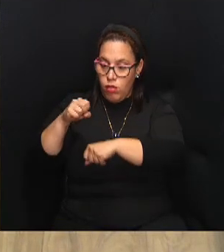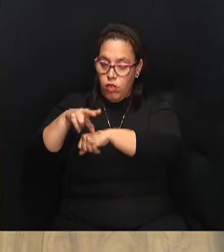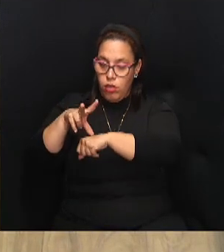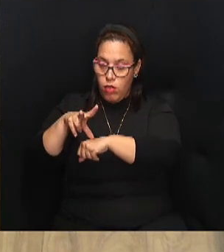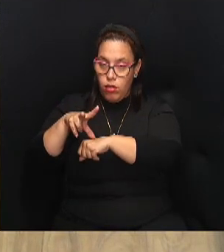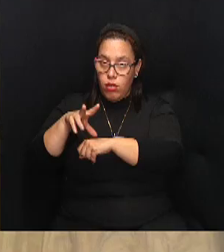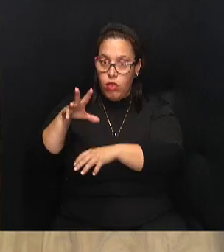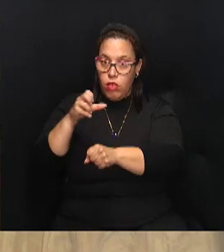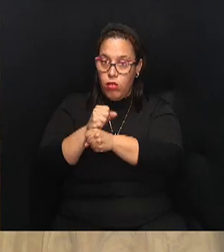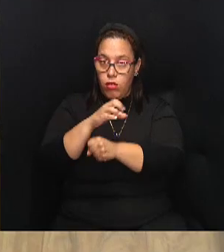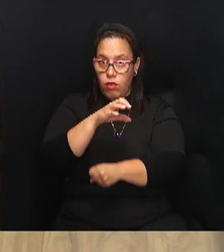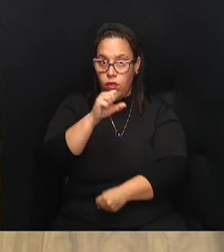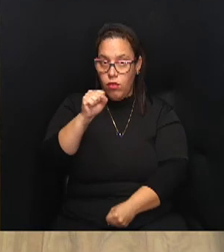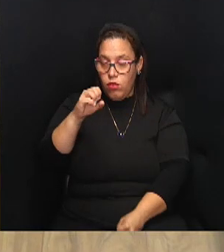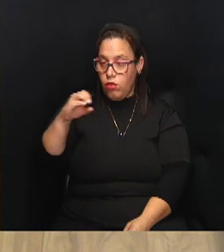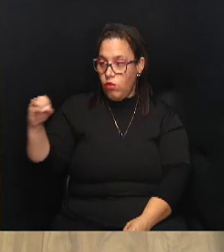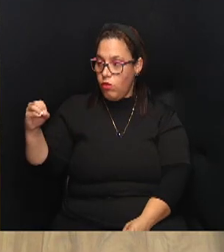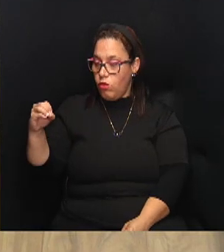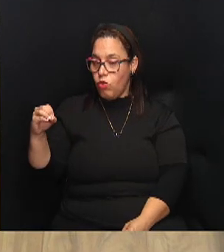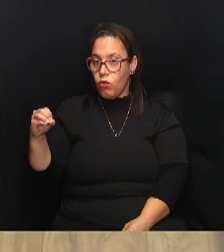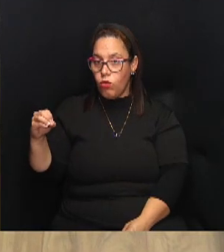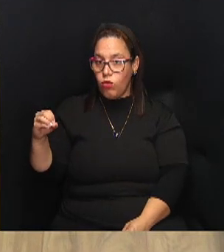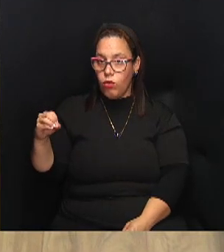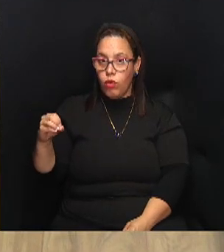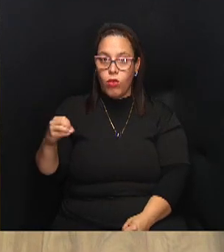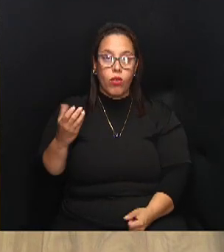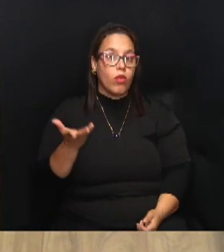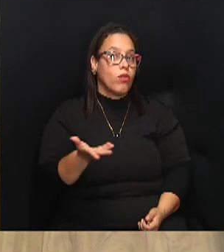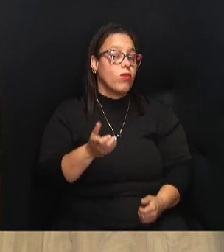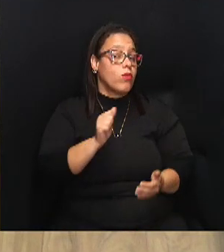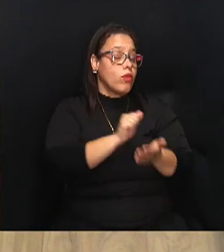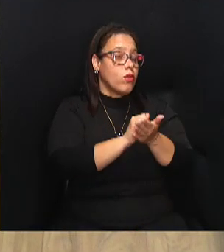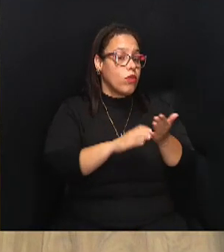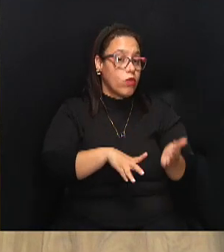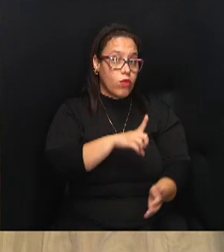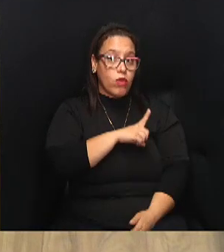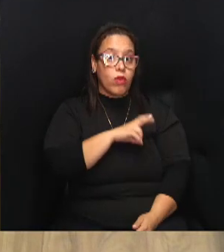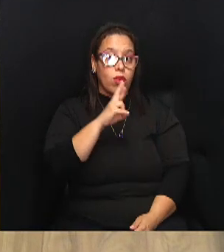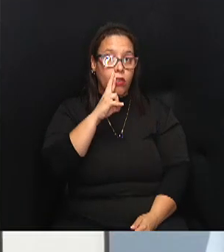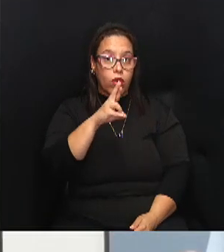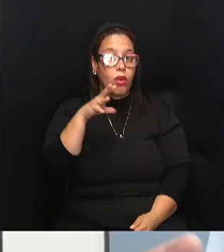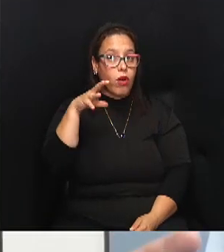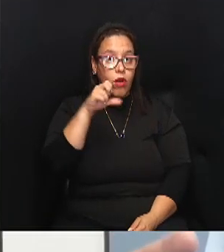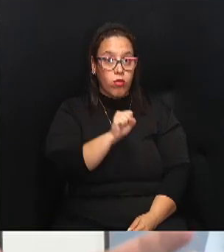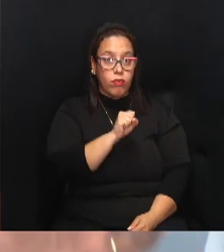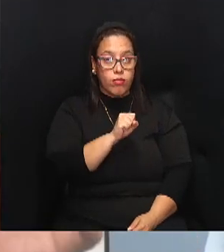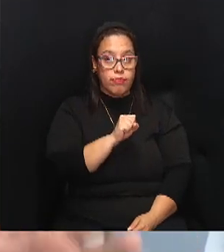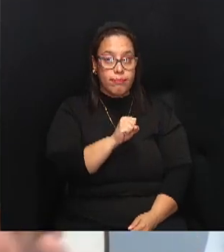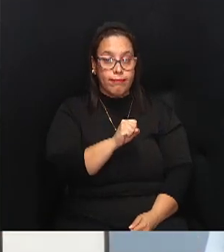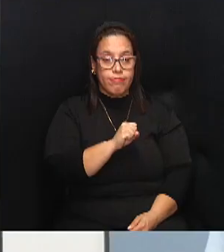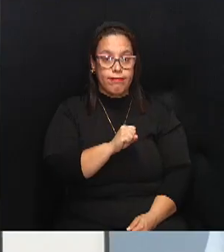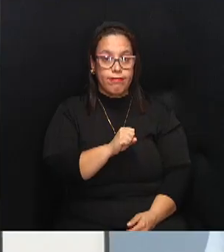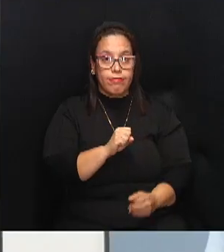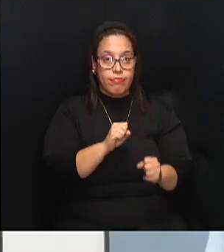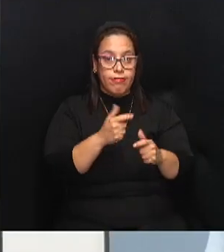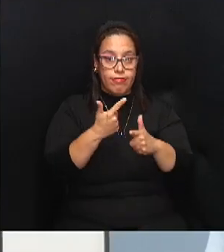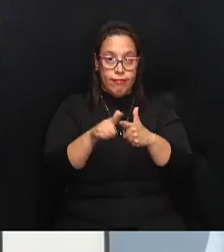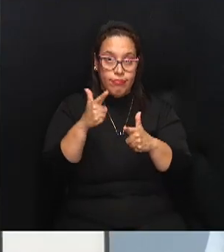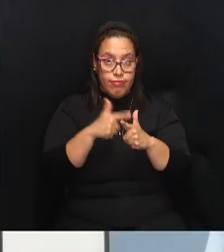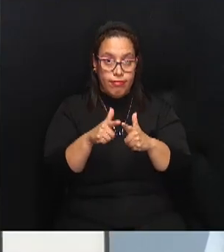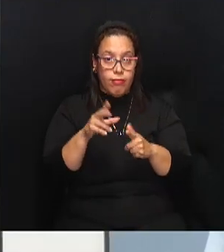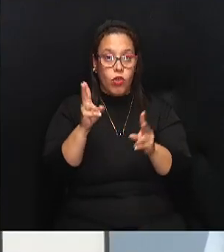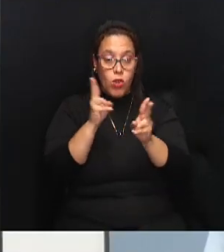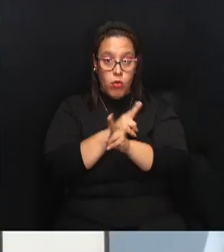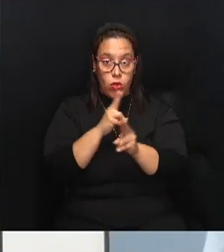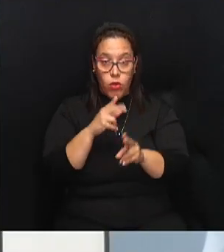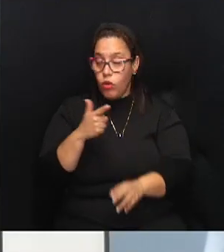formaram 800. Então, aí a gente a atividade delegada, ela é uma resposta rápida para o problema de segurança